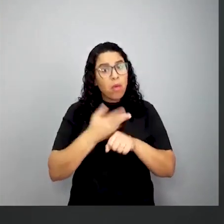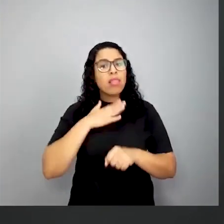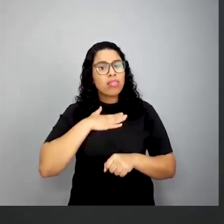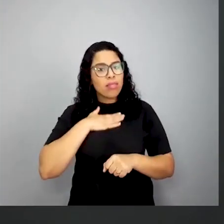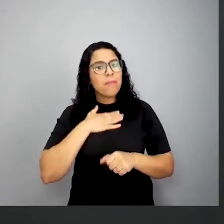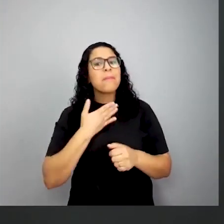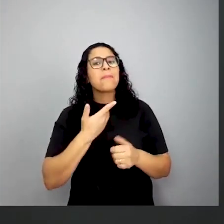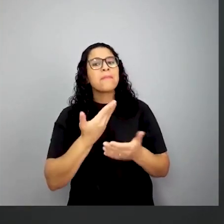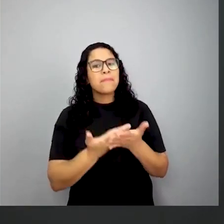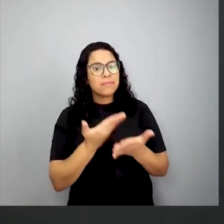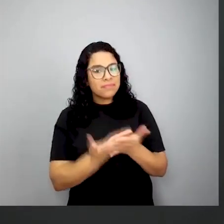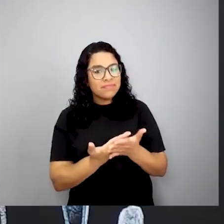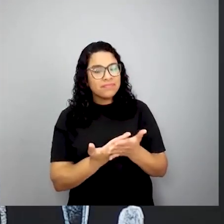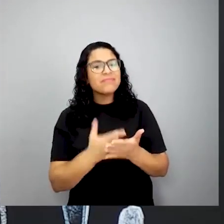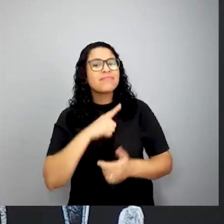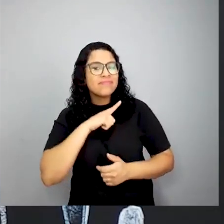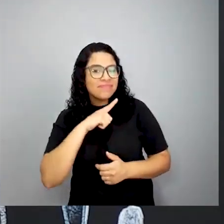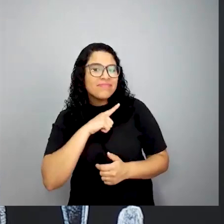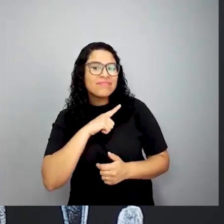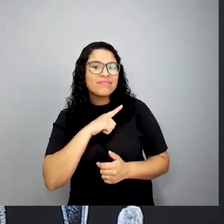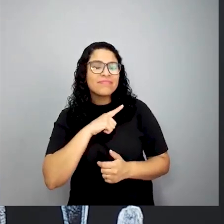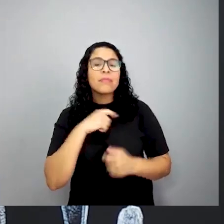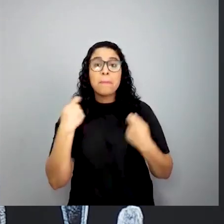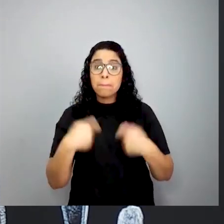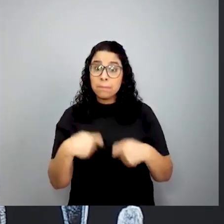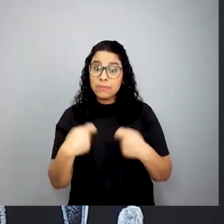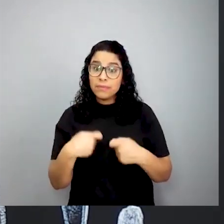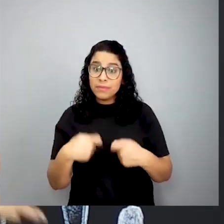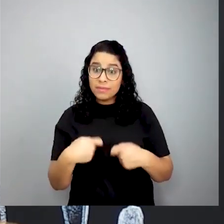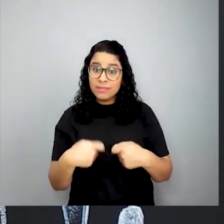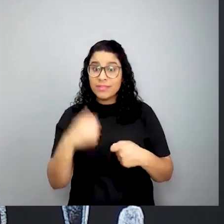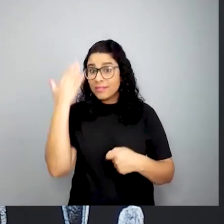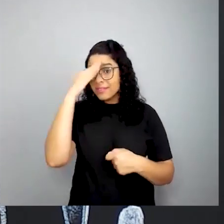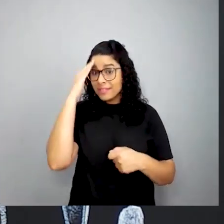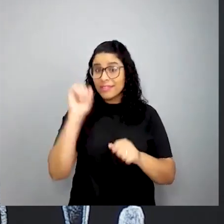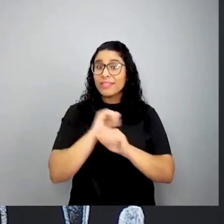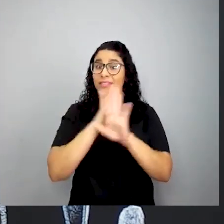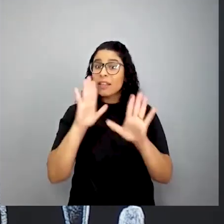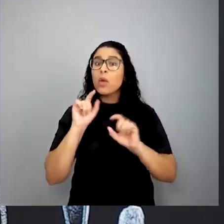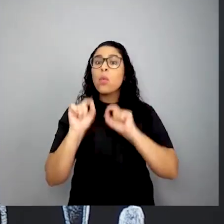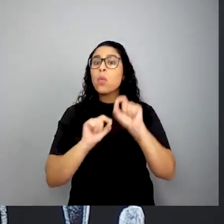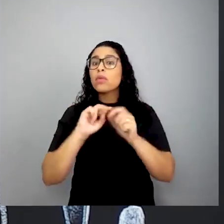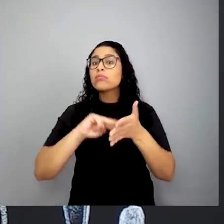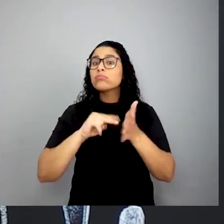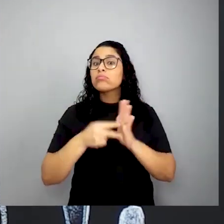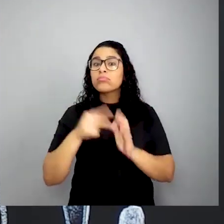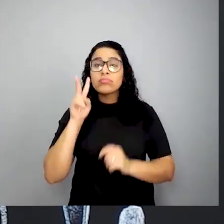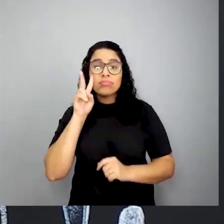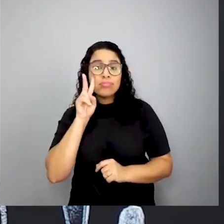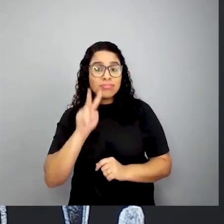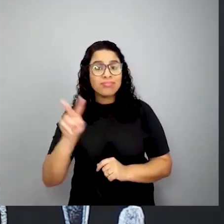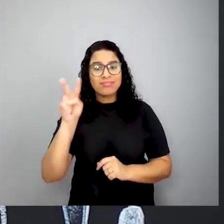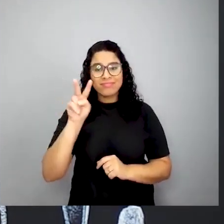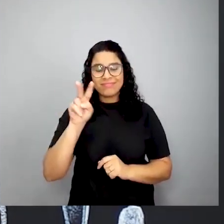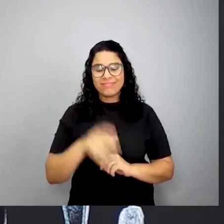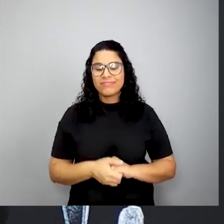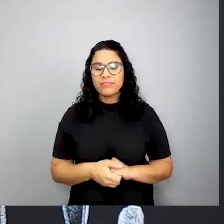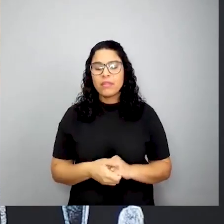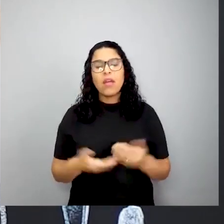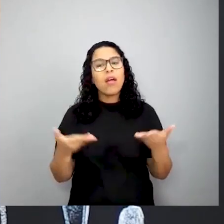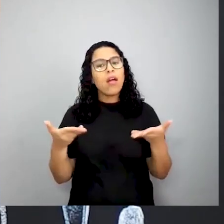você estudar o funcionamento do olho para você entender, então, os problemas que esse olho pode ter. Vai lá que tem aula sobre visão.